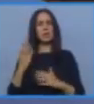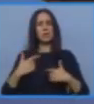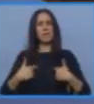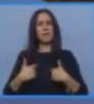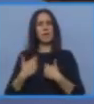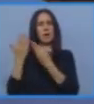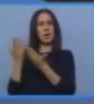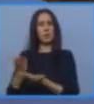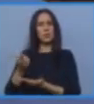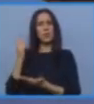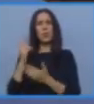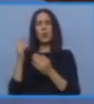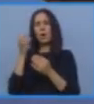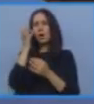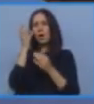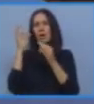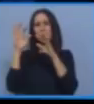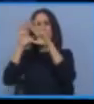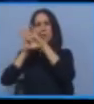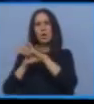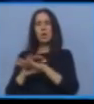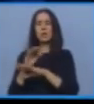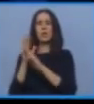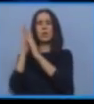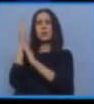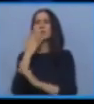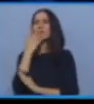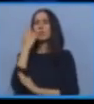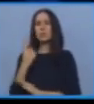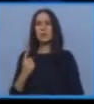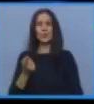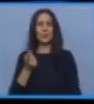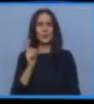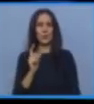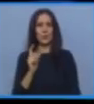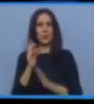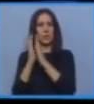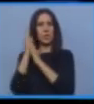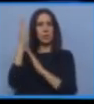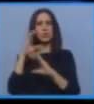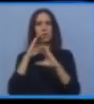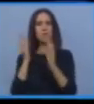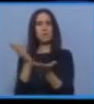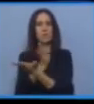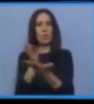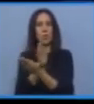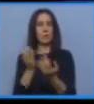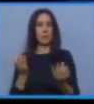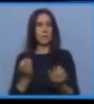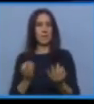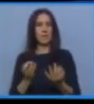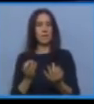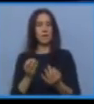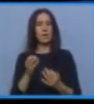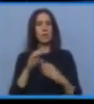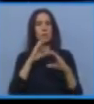ou um Deus abstrato, ou um Deus solitário. É um Deus que se comunica e também